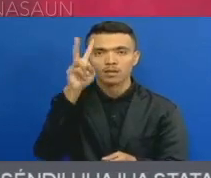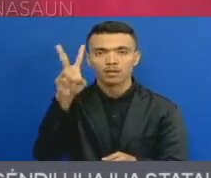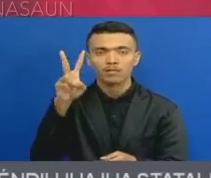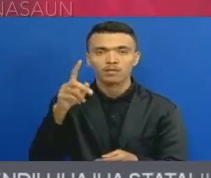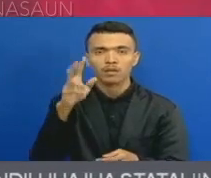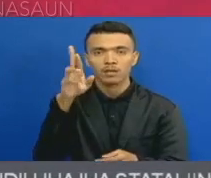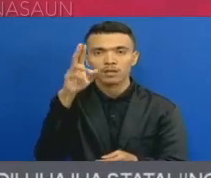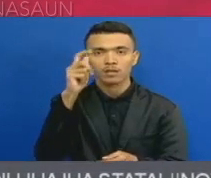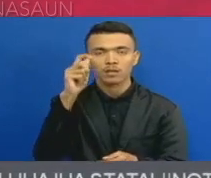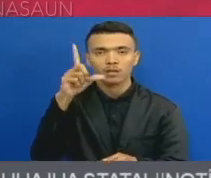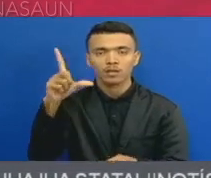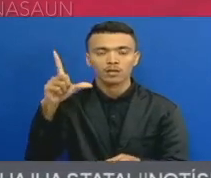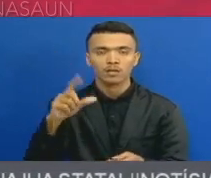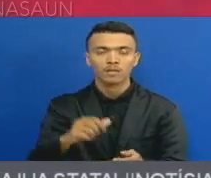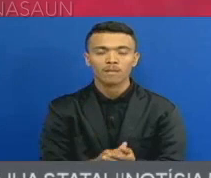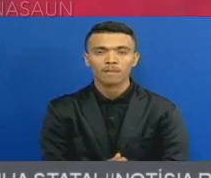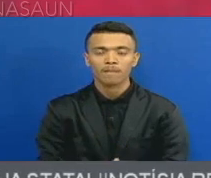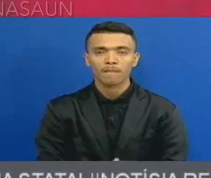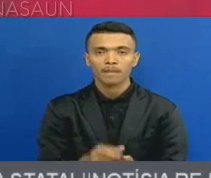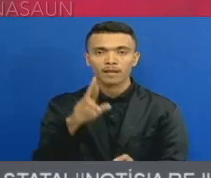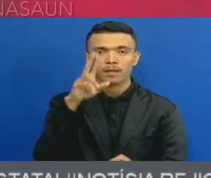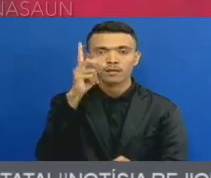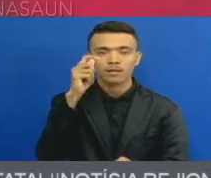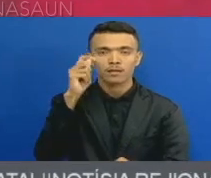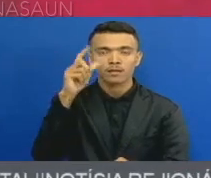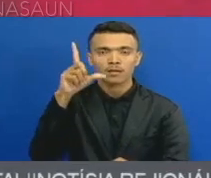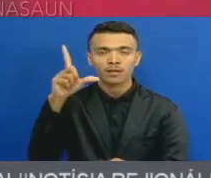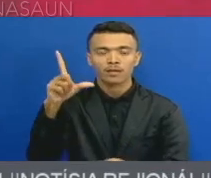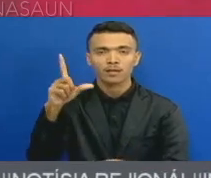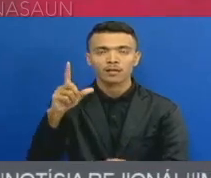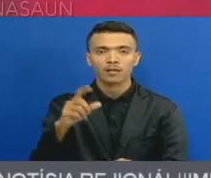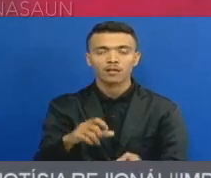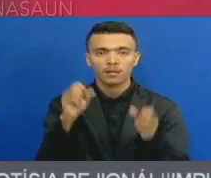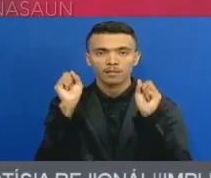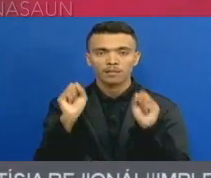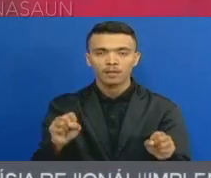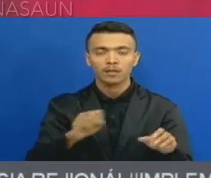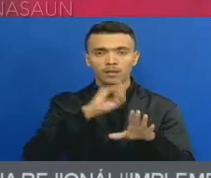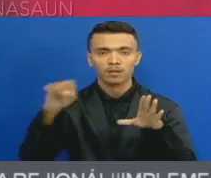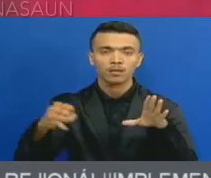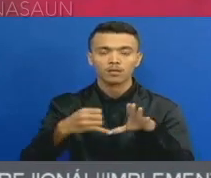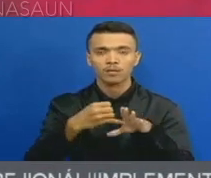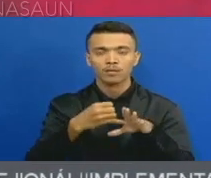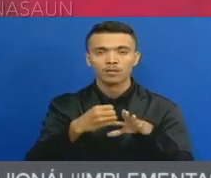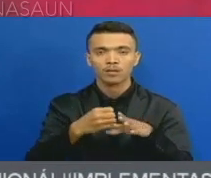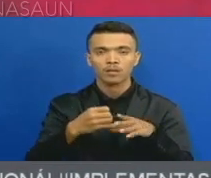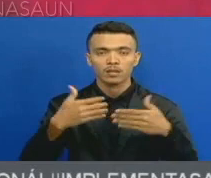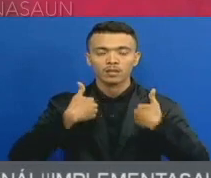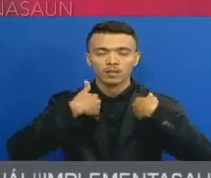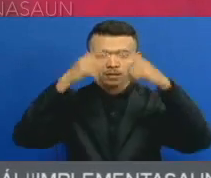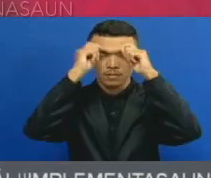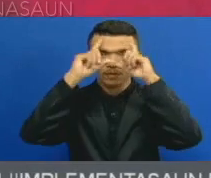Timor. Que rádio e televisão Timor-Leste cobre e tem